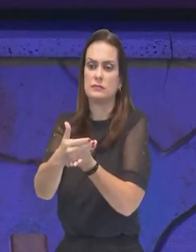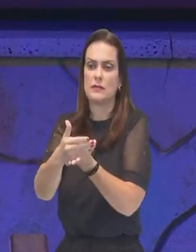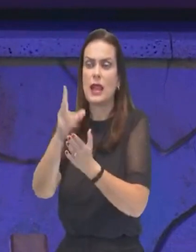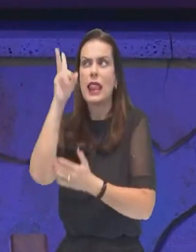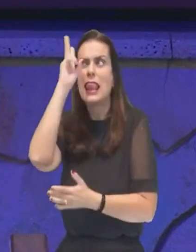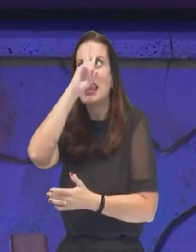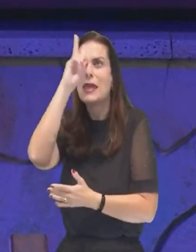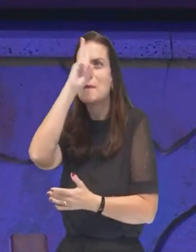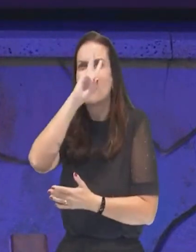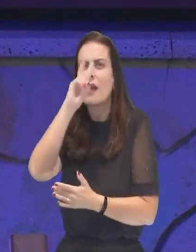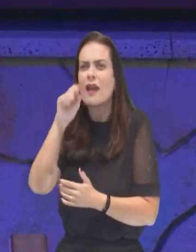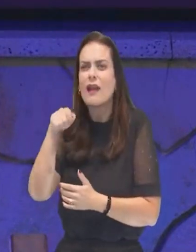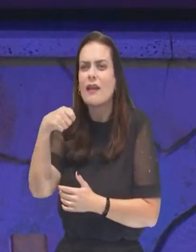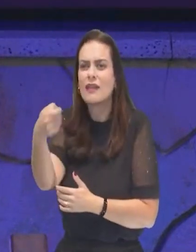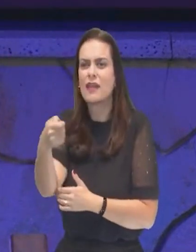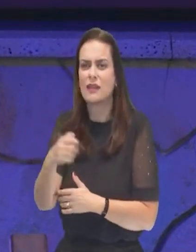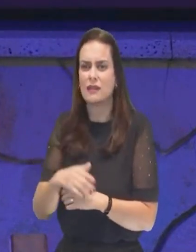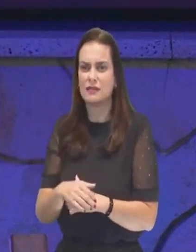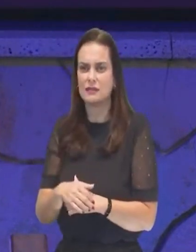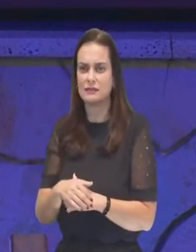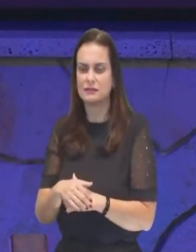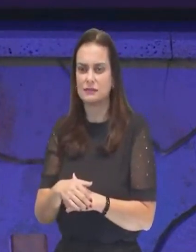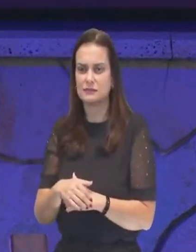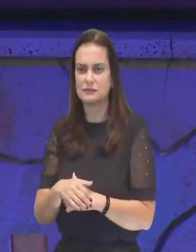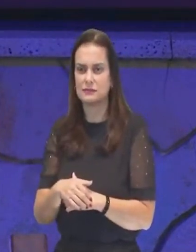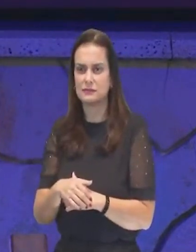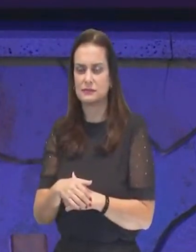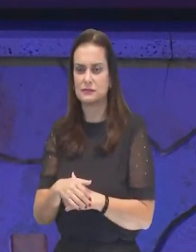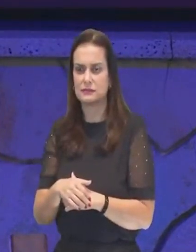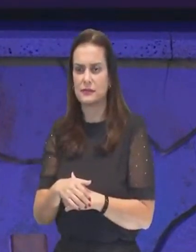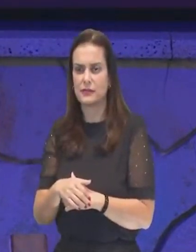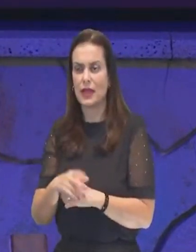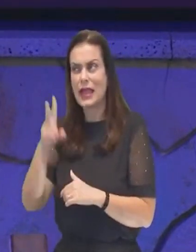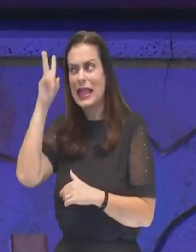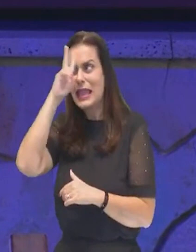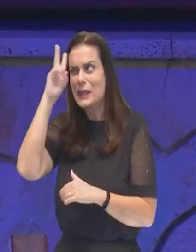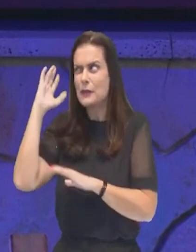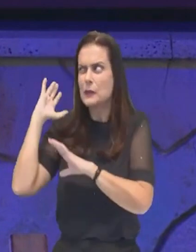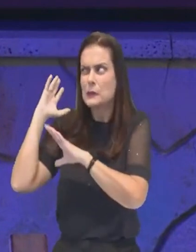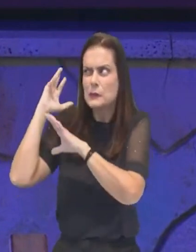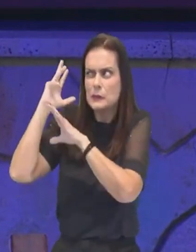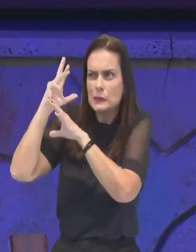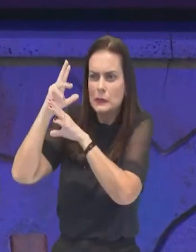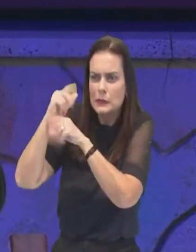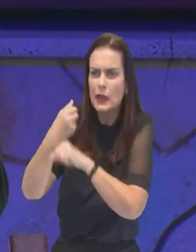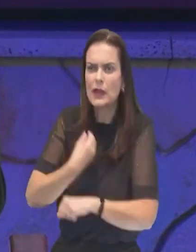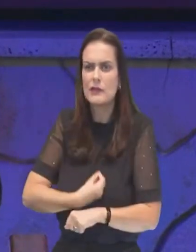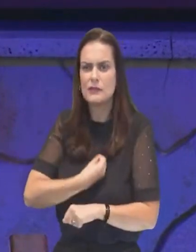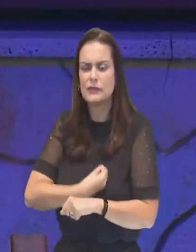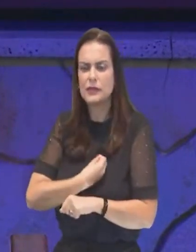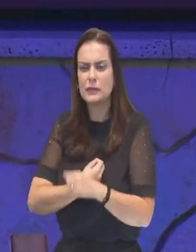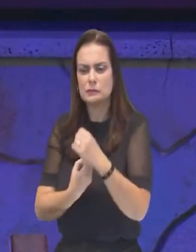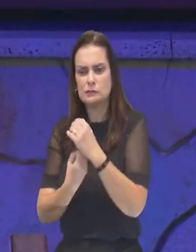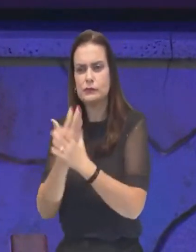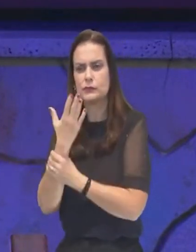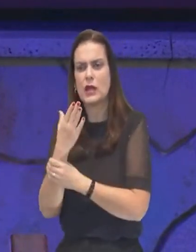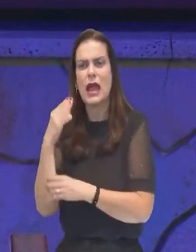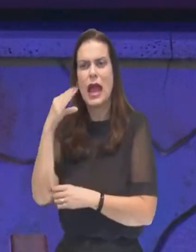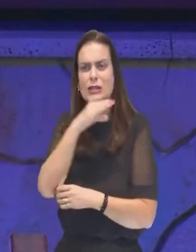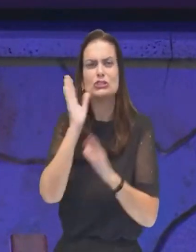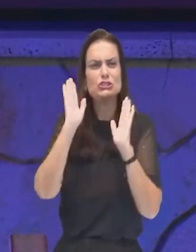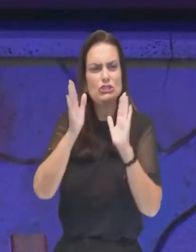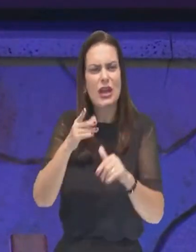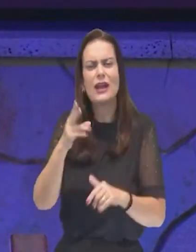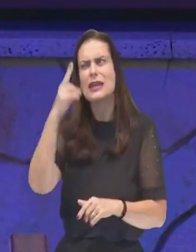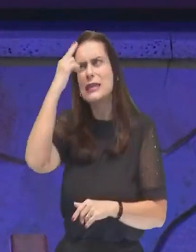lembre-se de onde vocês vieram. Lembre-se de onde você veio, meu irmão. Vocês já adultos aqui, que já têm